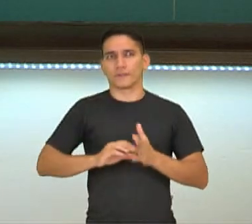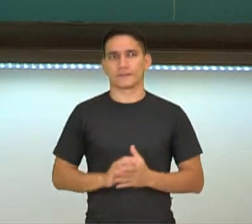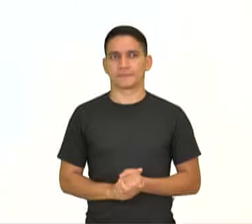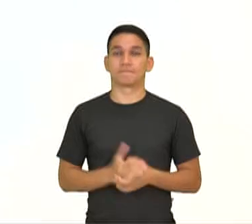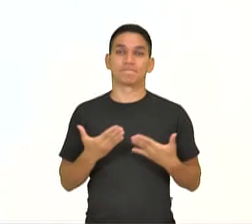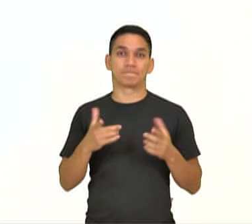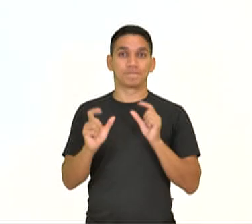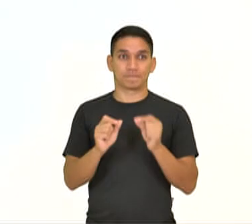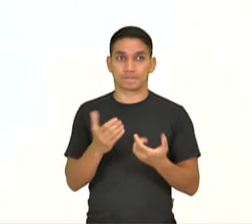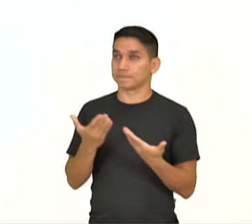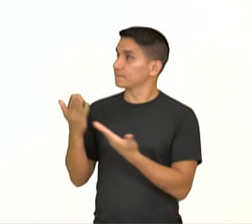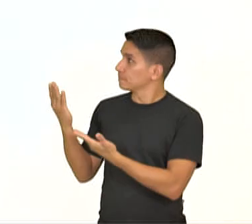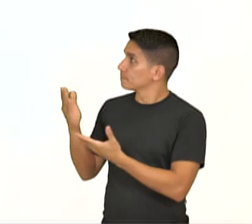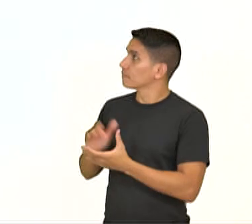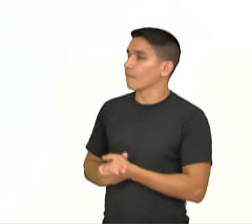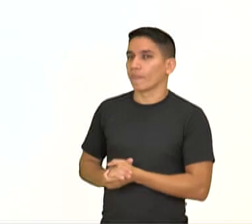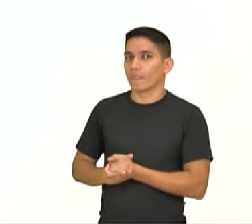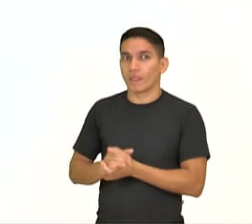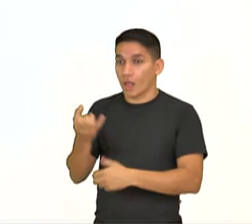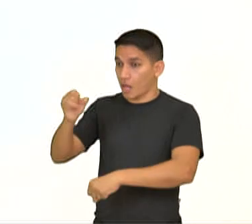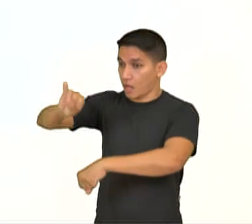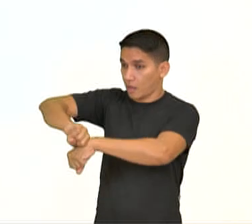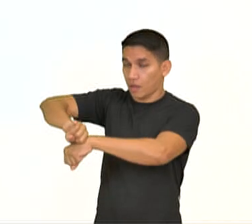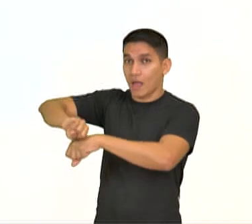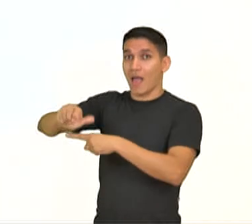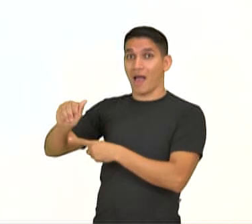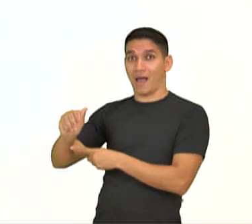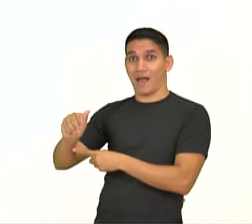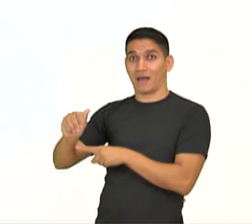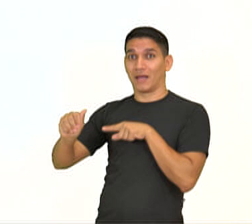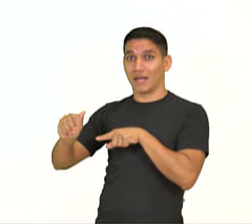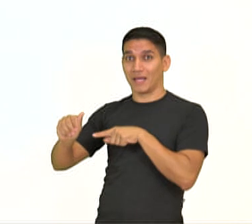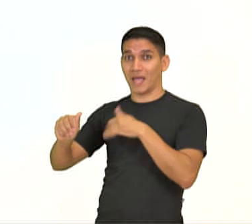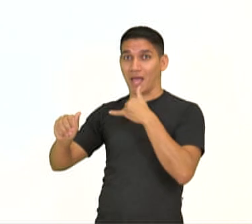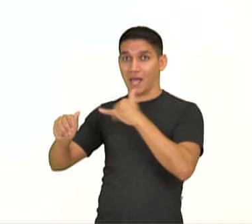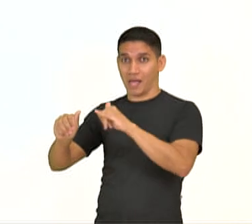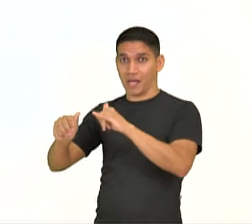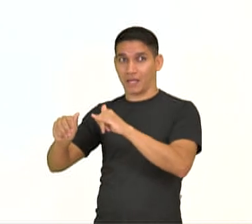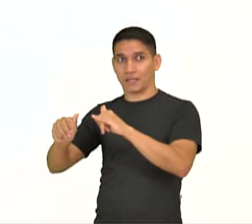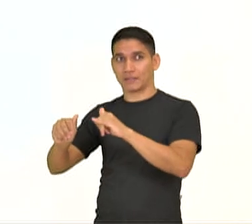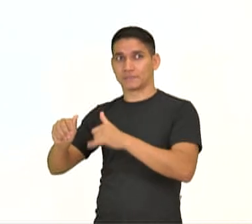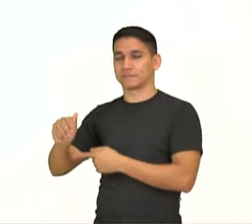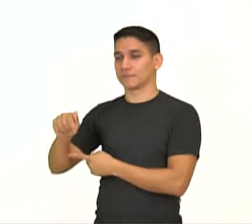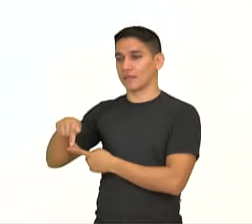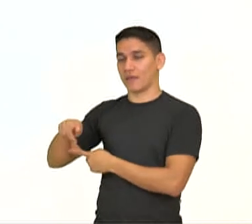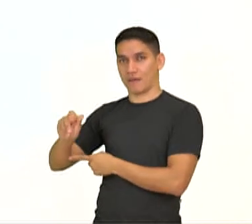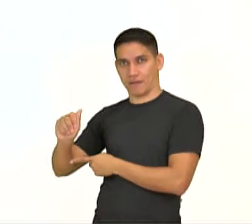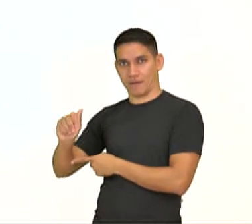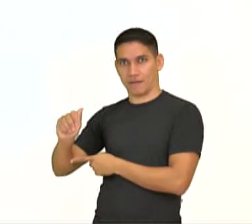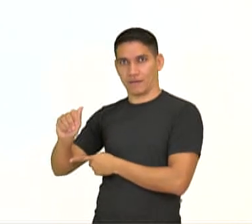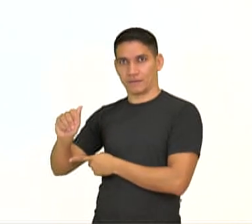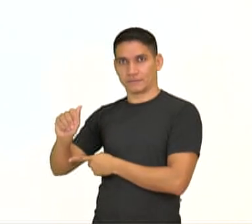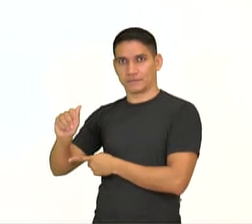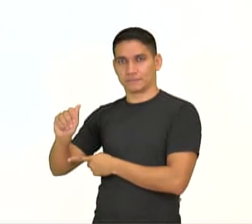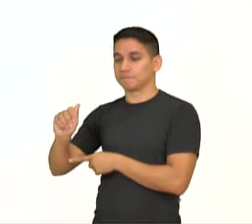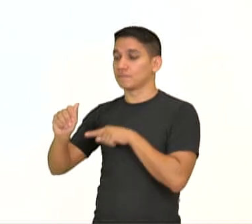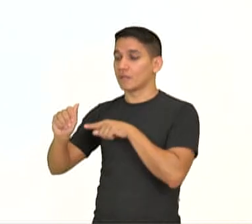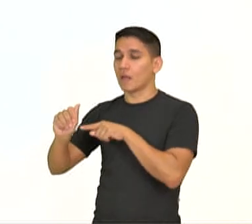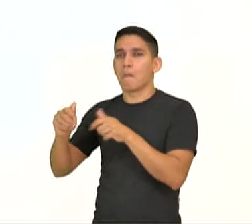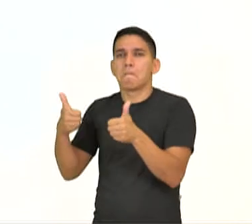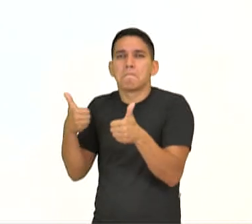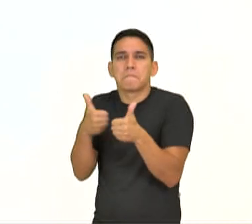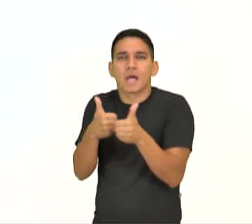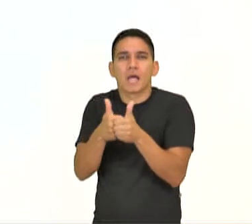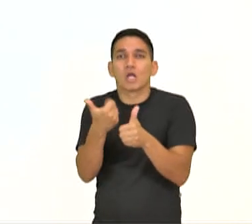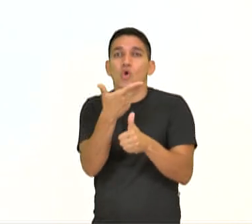Então é o seguinte. Um corpo pontual A, de carga elétrica QA igual a 6 microcoulombs, é colocado